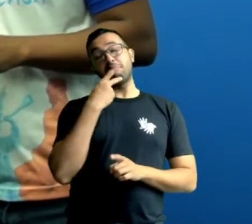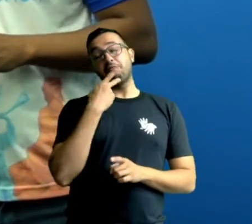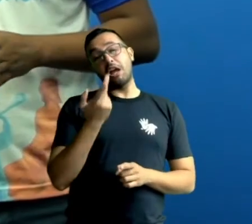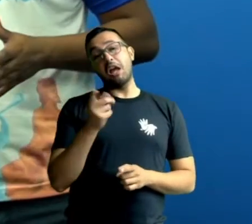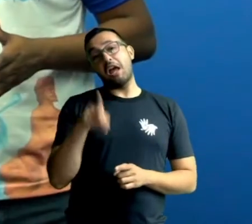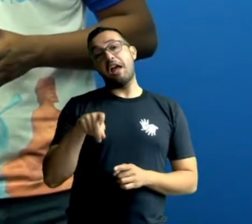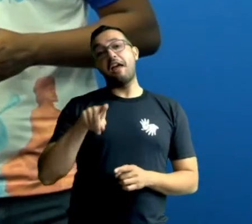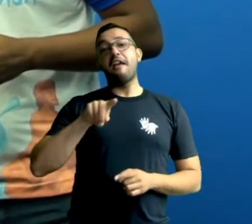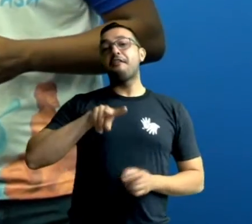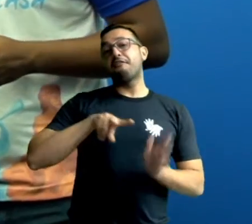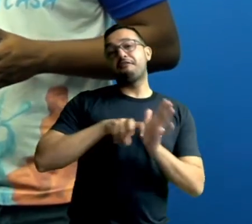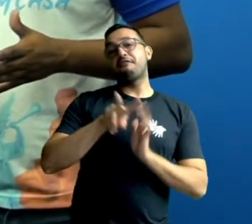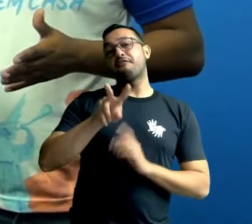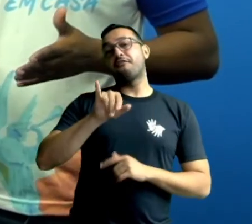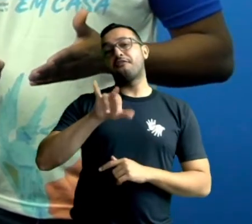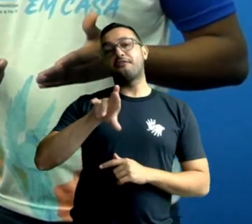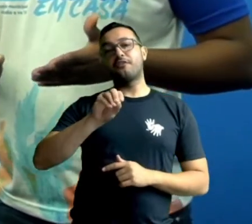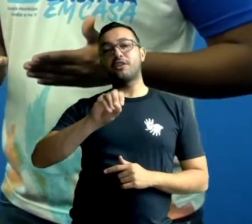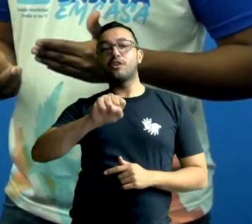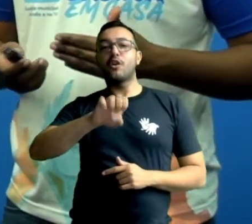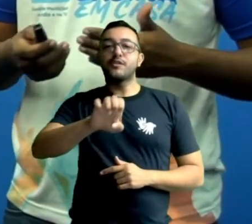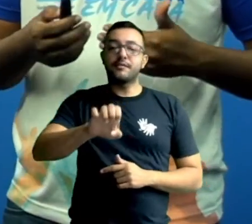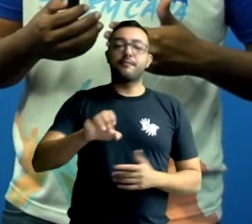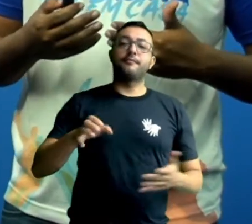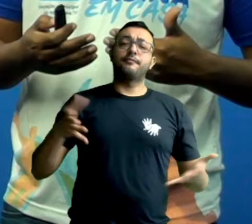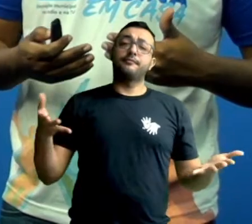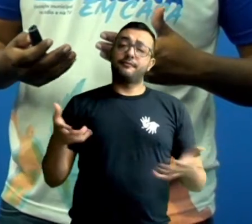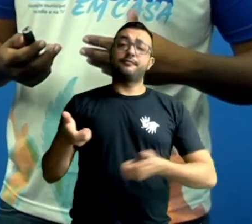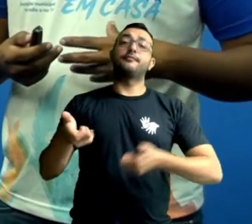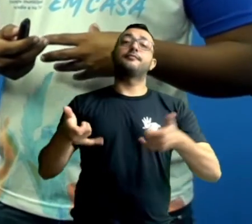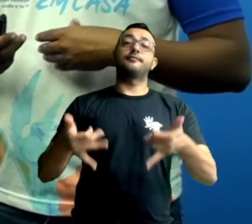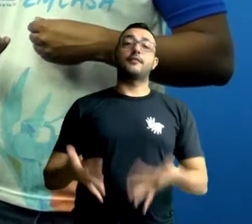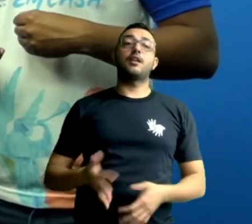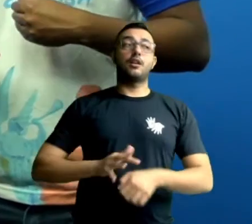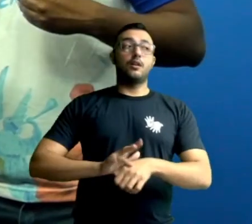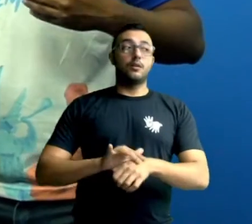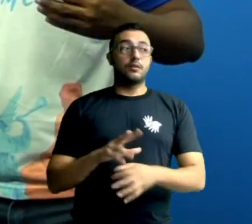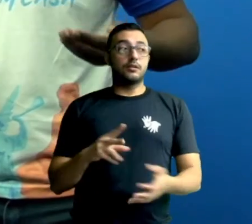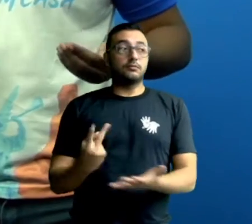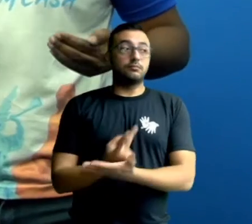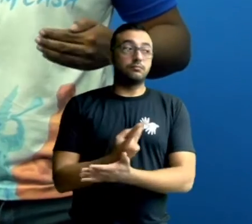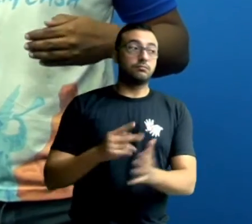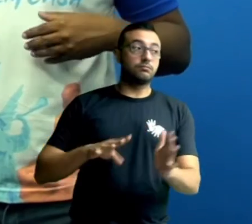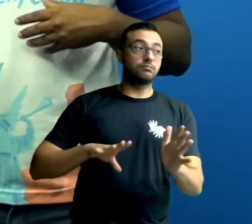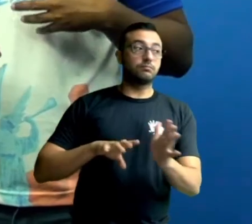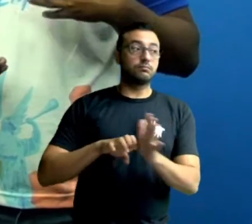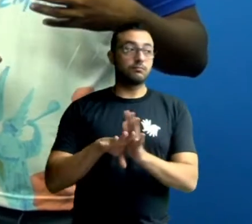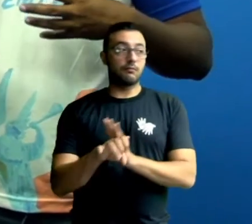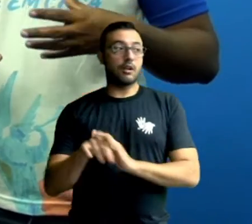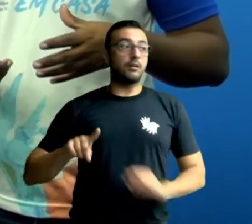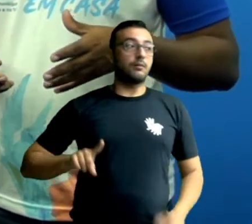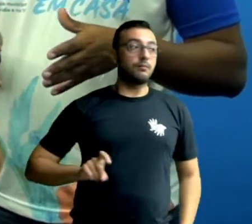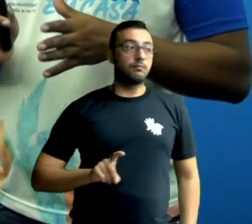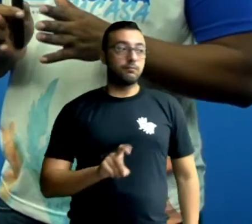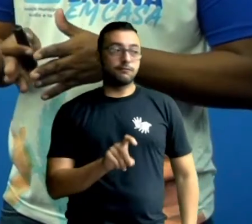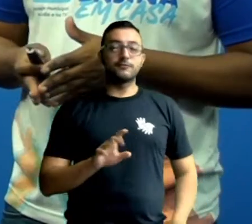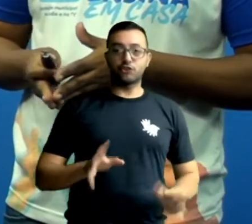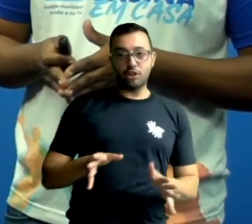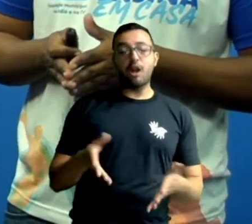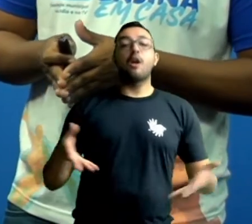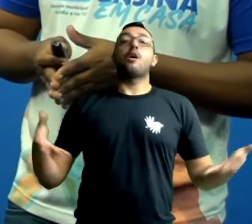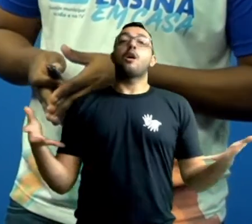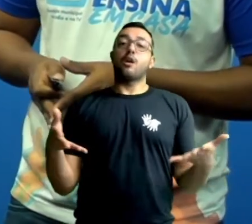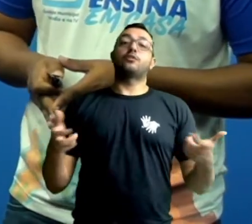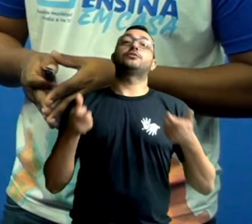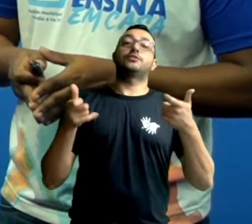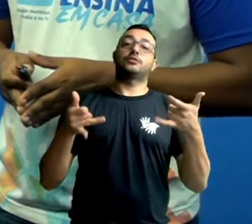viroses. Bem, afinal já falamos sobre doenças causadas por bactérias e protozoários em outras aulas e hoje